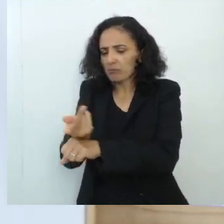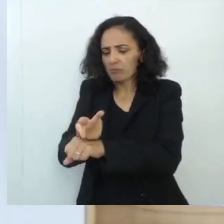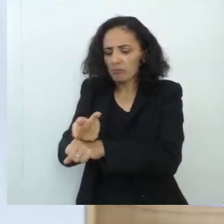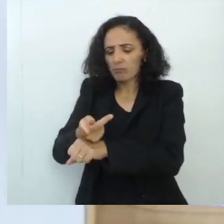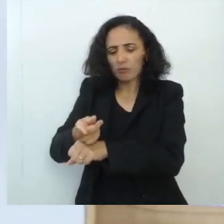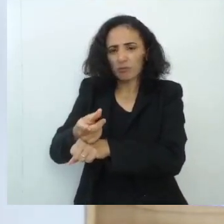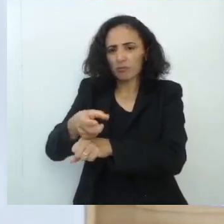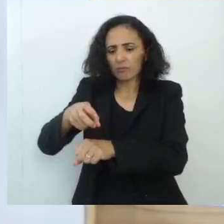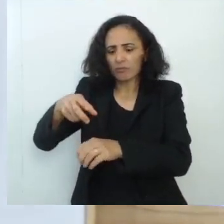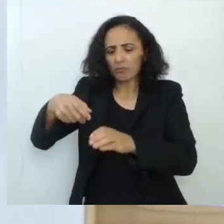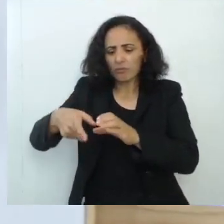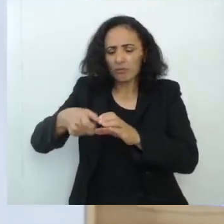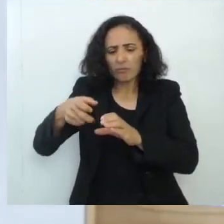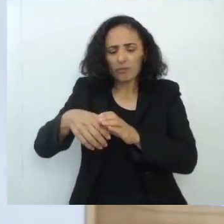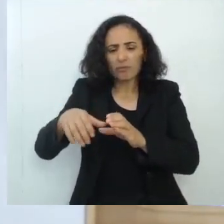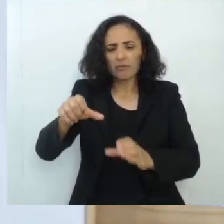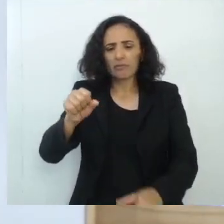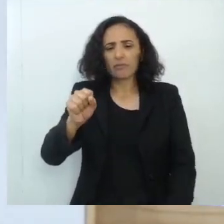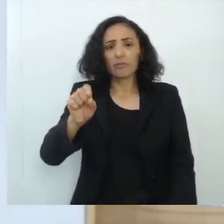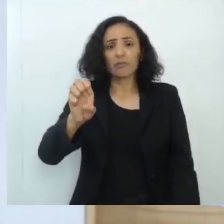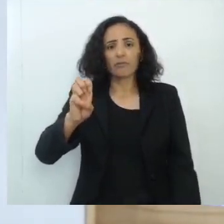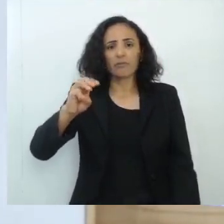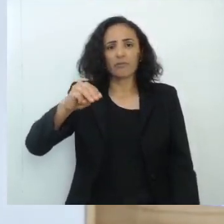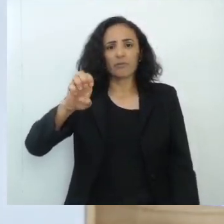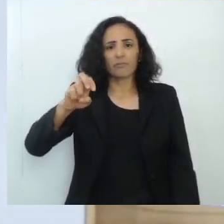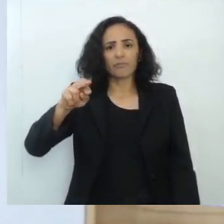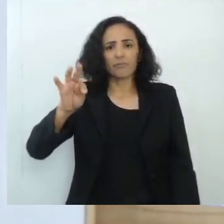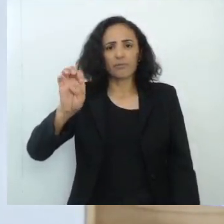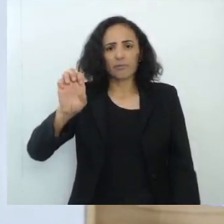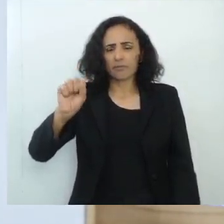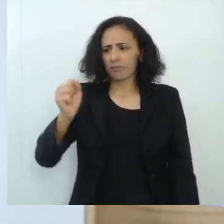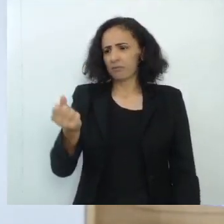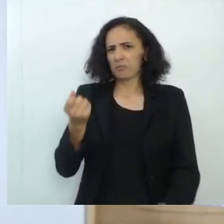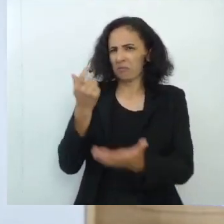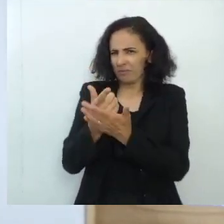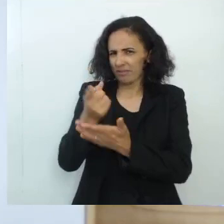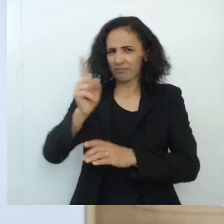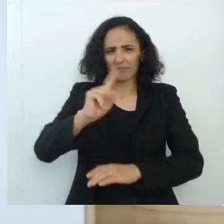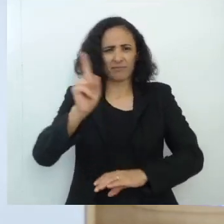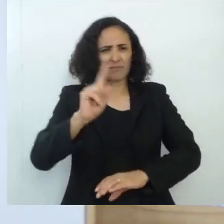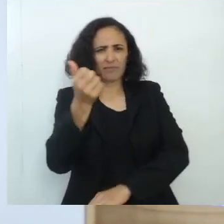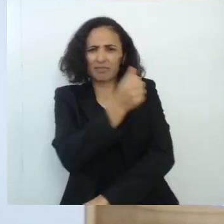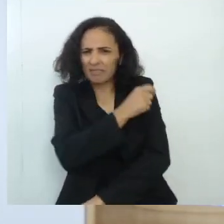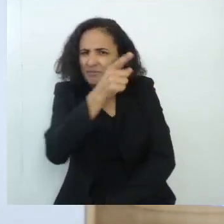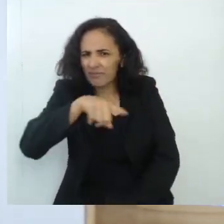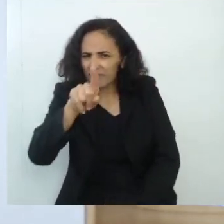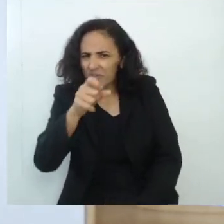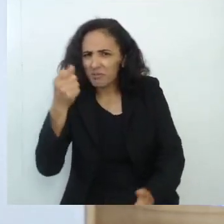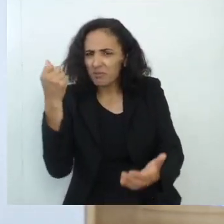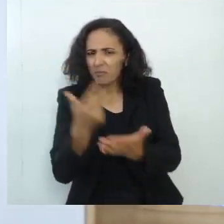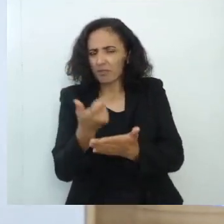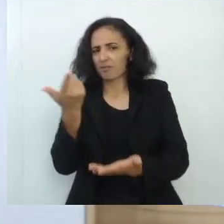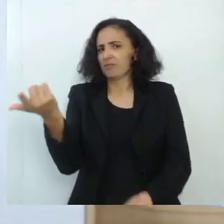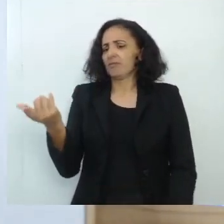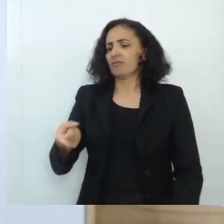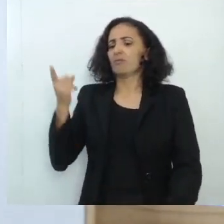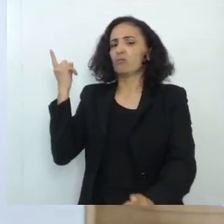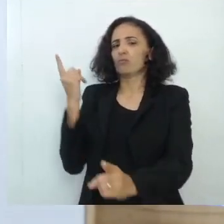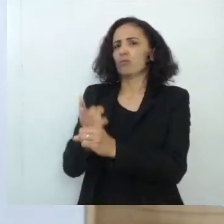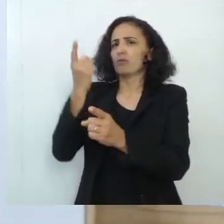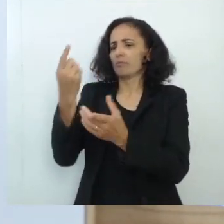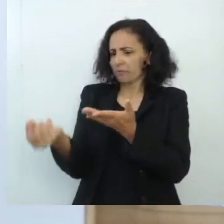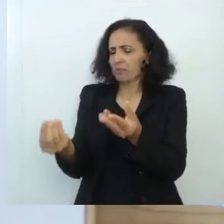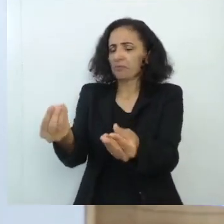pteridófitas, eu vou ali comprar umas sementes de pteridófita. Compra nada? Ei, monstro, compra não. Se tu achar uma semente de pteridófita, pode